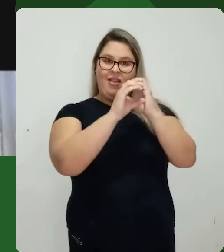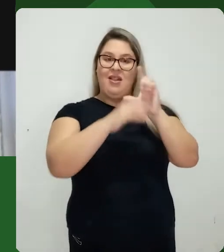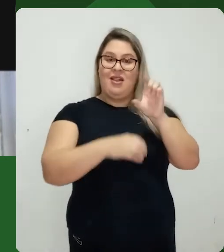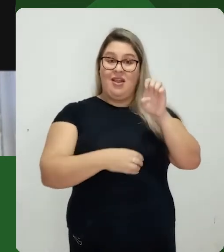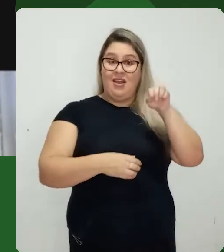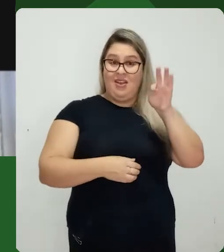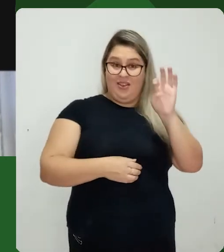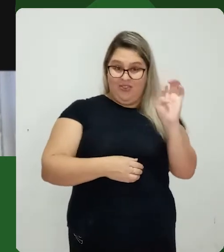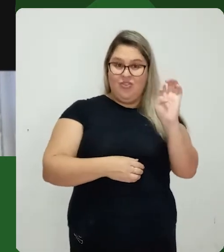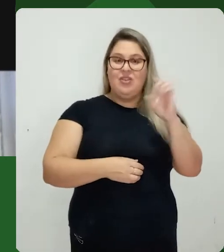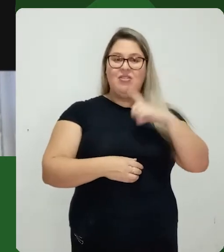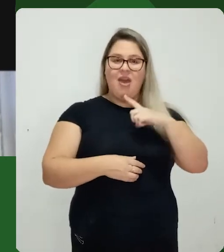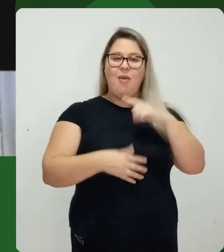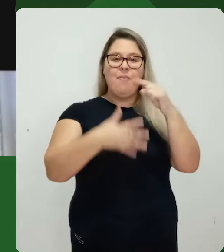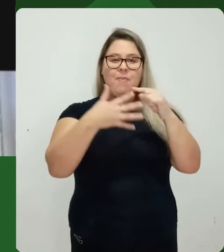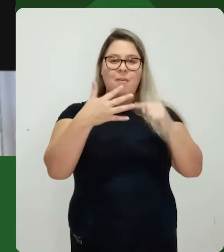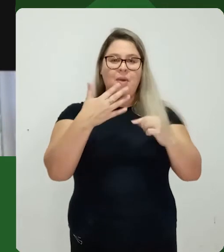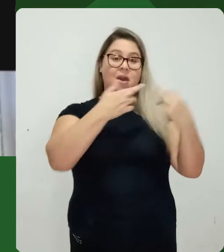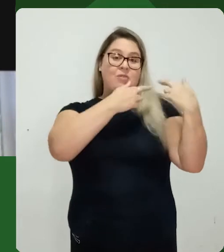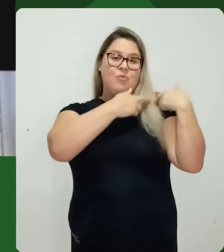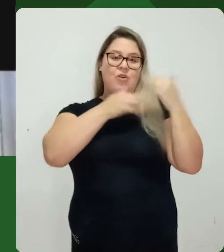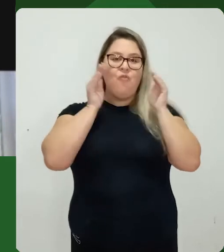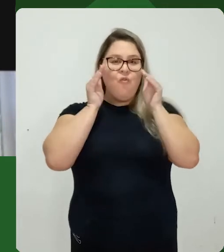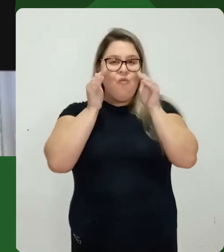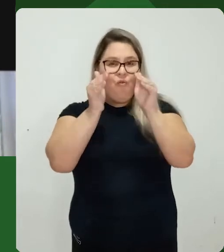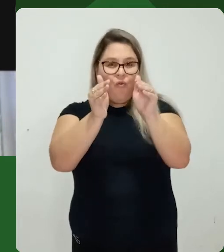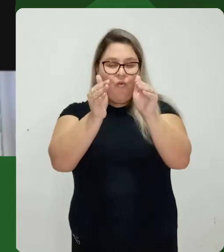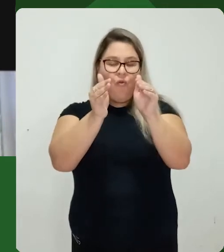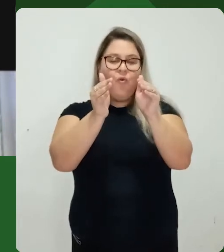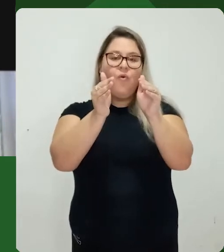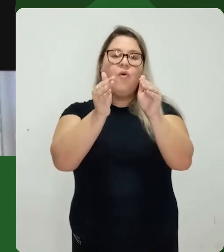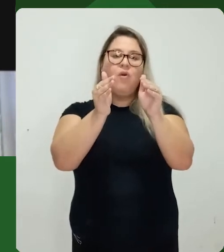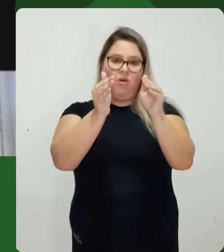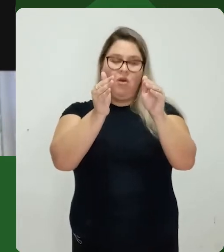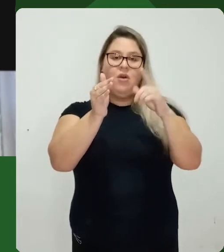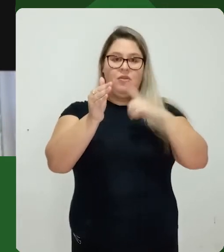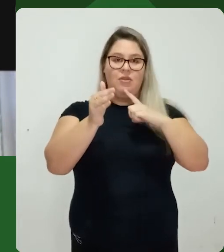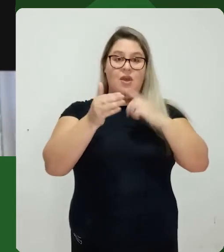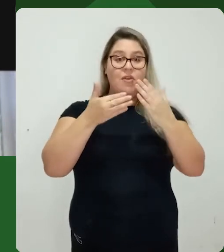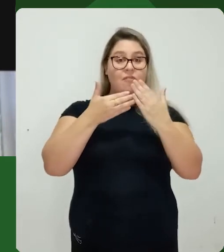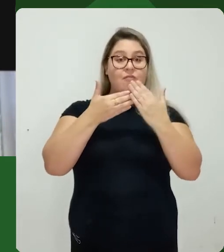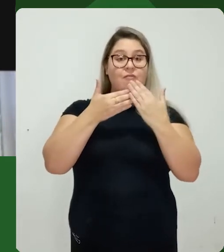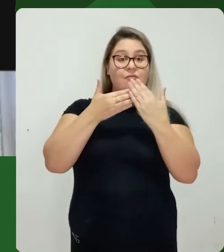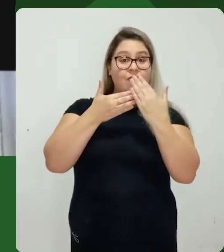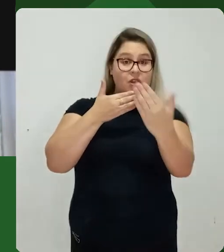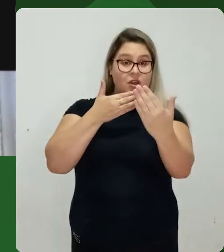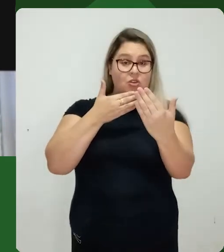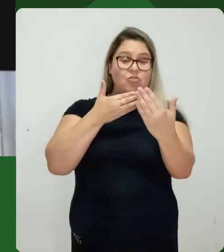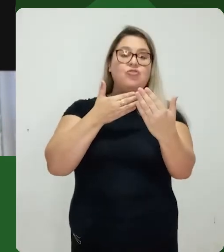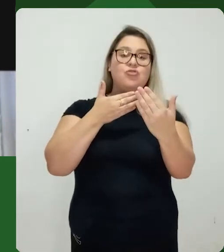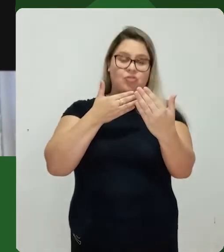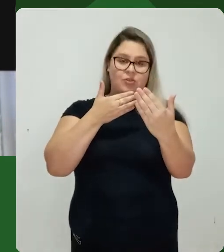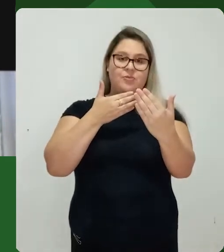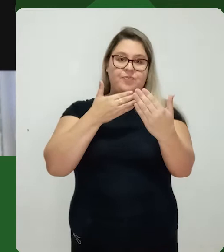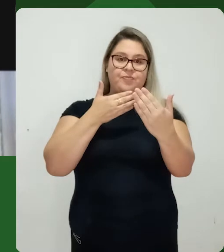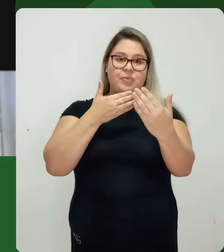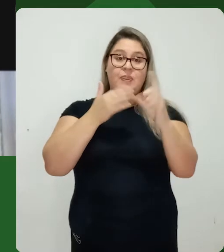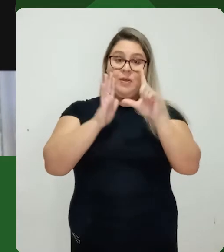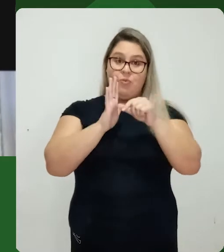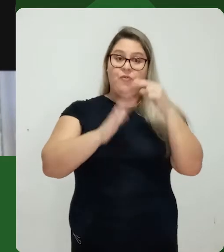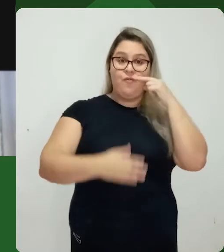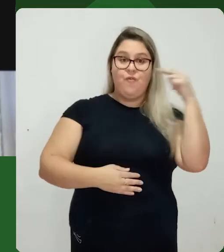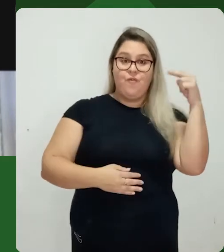lente, né? Tem os elementos da lente que vão ser responsáveis por fazer o foco, enfim. Você tem na parte aqui da frente um